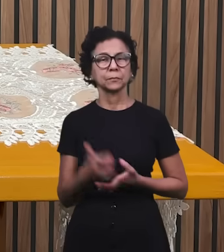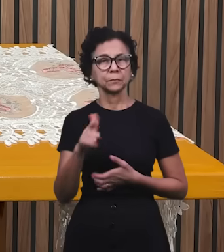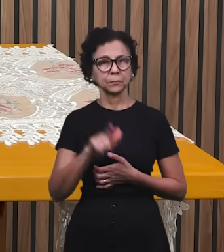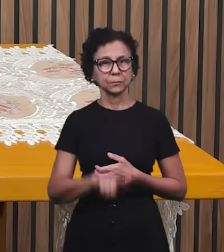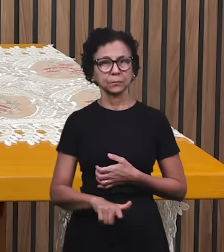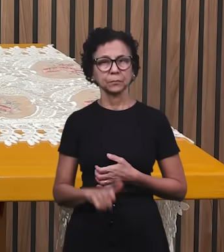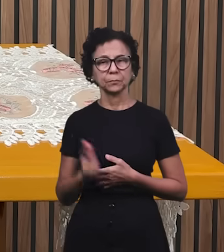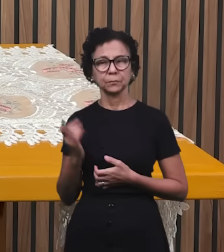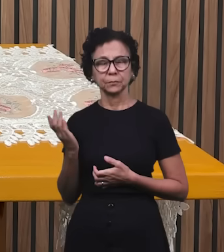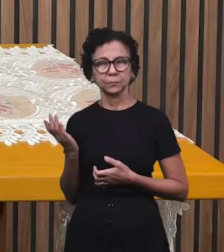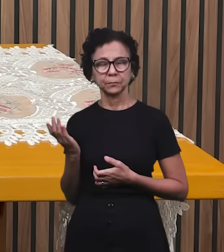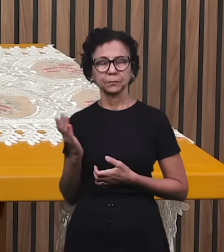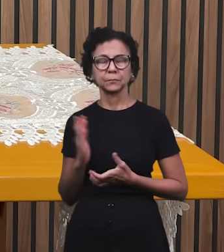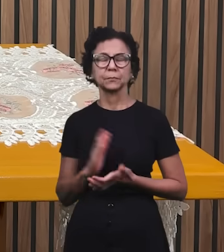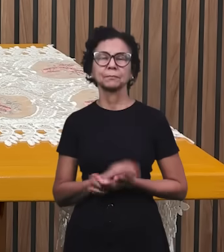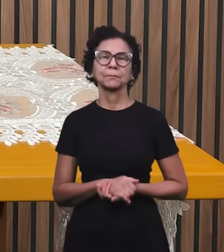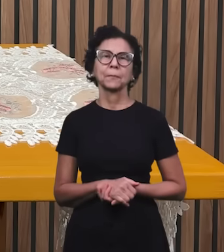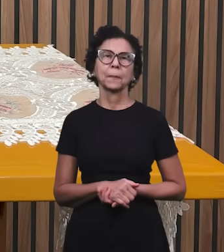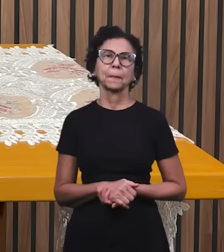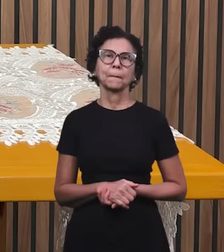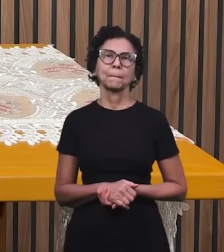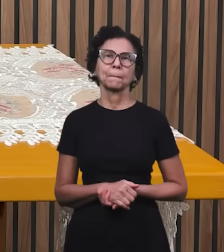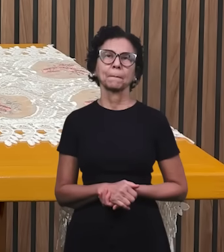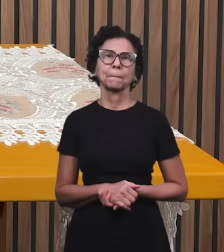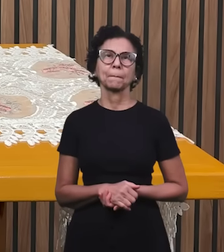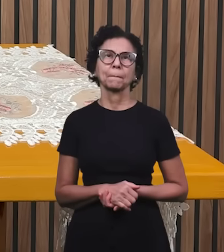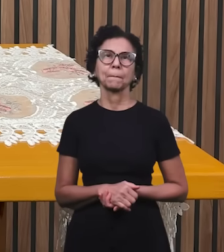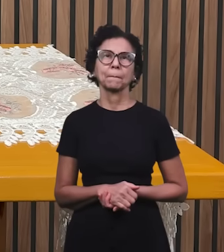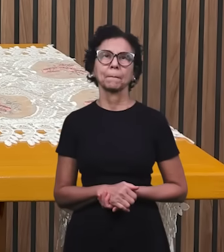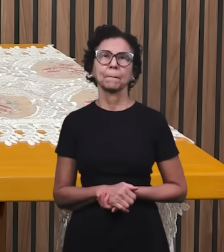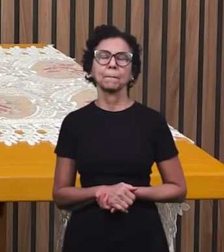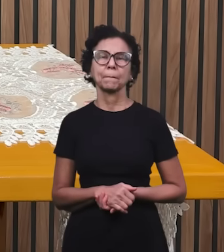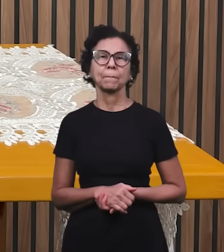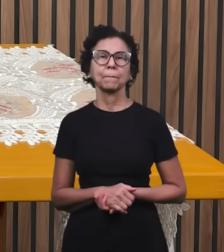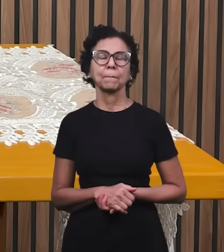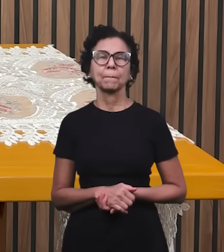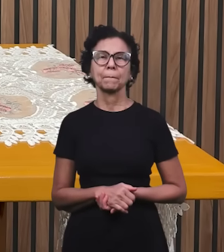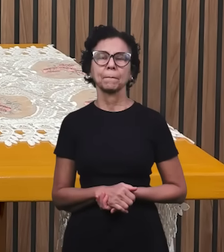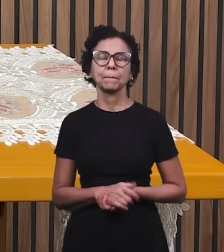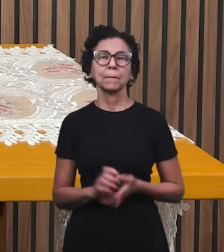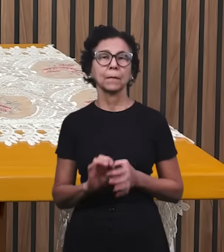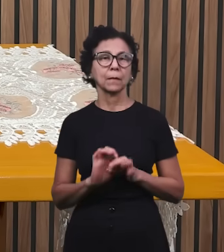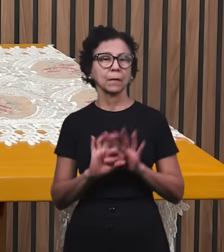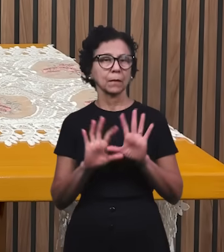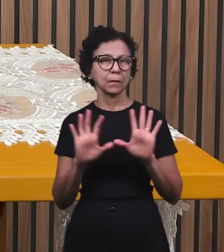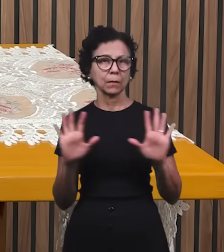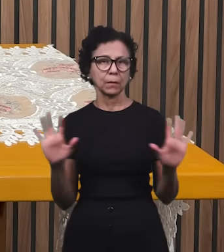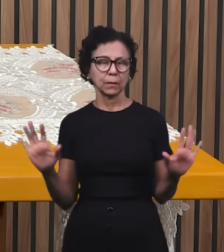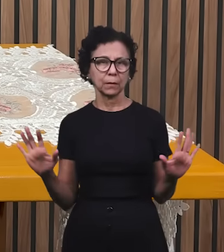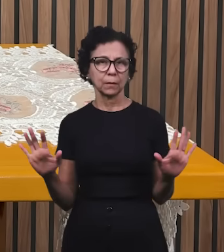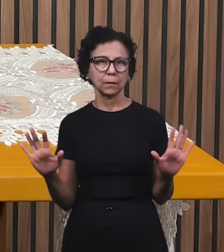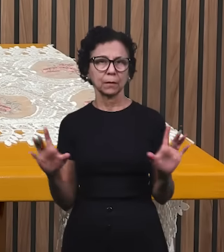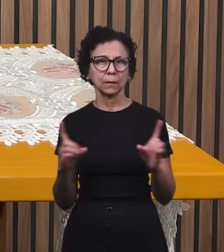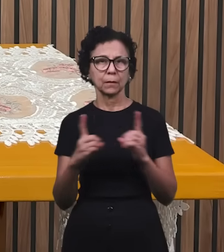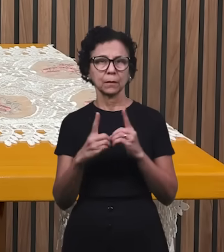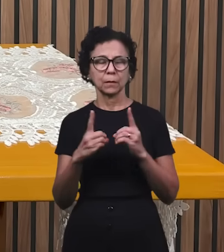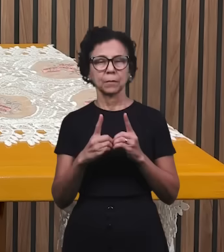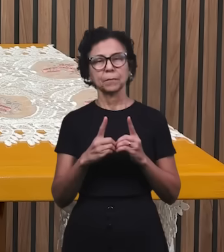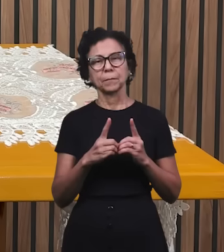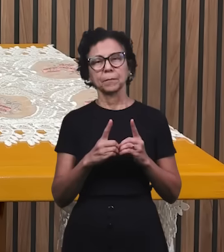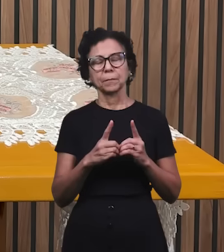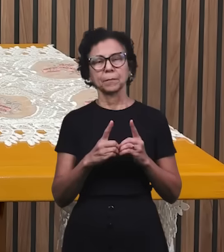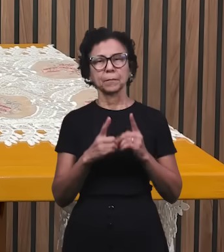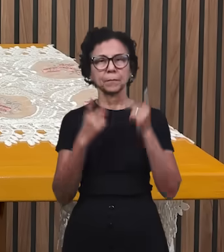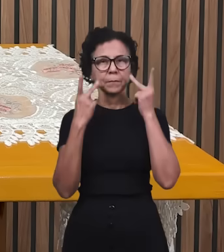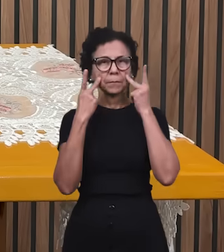3076, 0800 707 3076. E está disponível para atendimento aos nossos